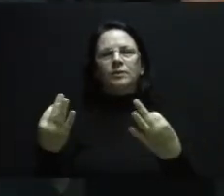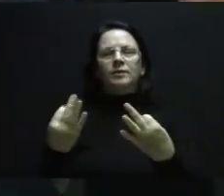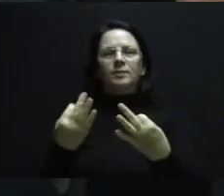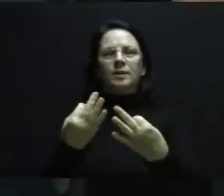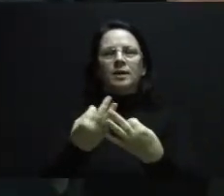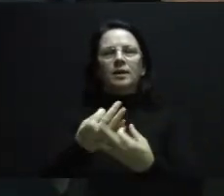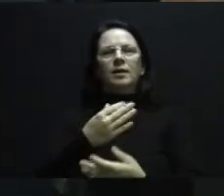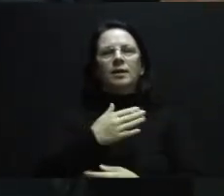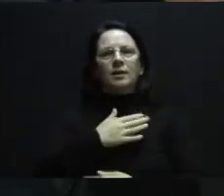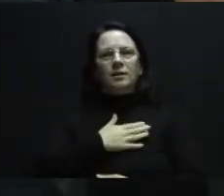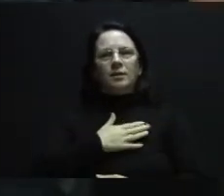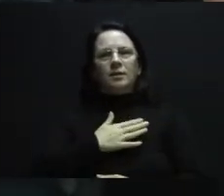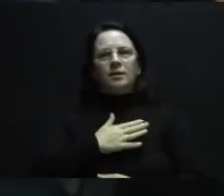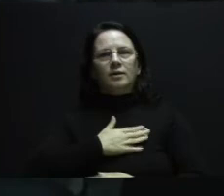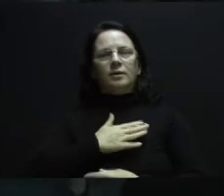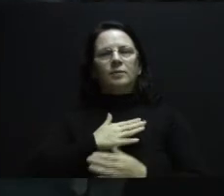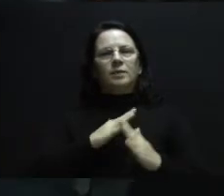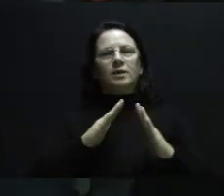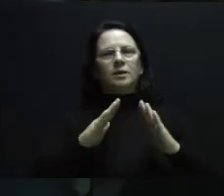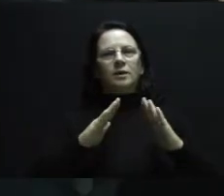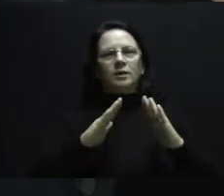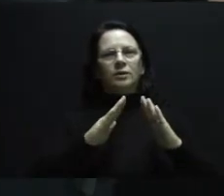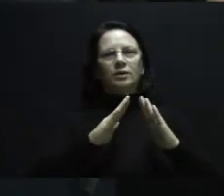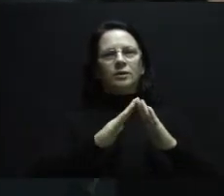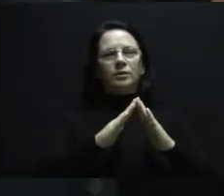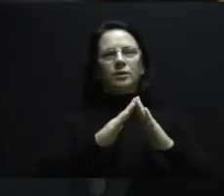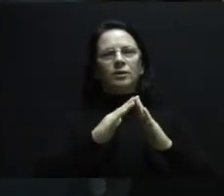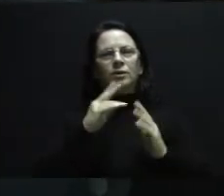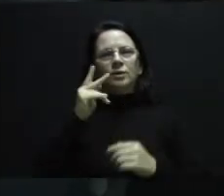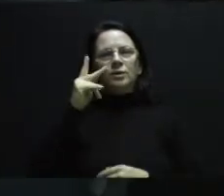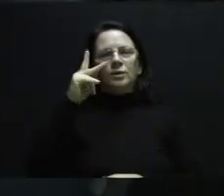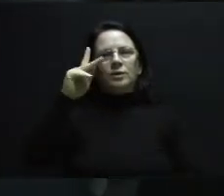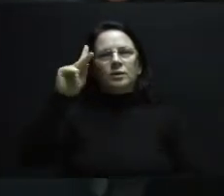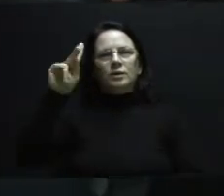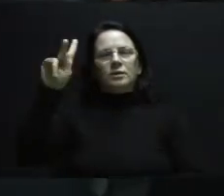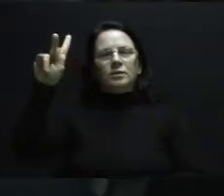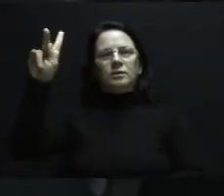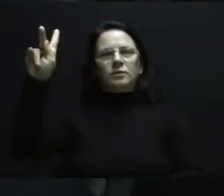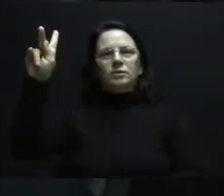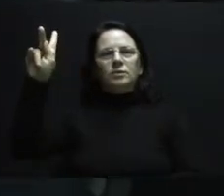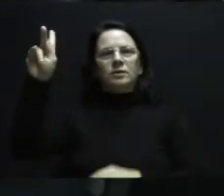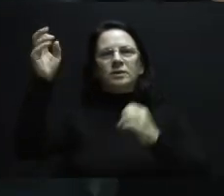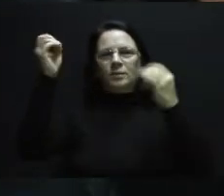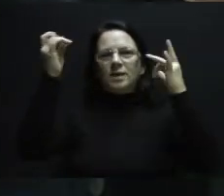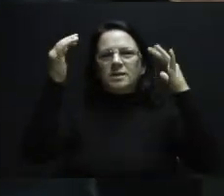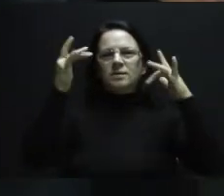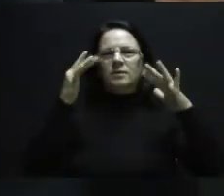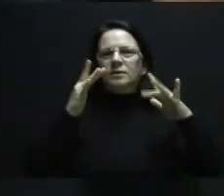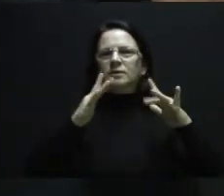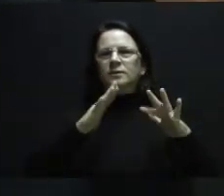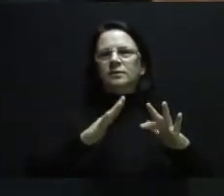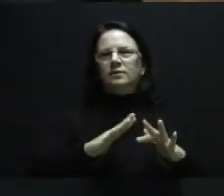que minha casa seja o teu santuário.